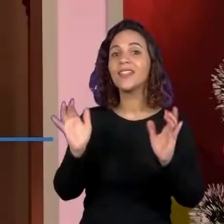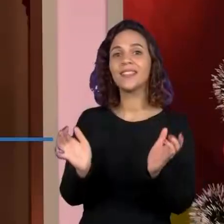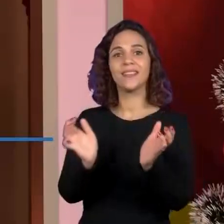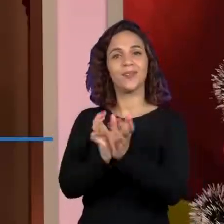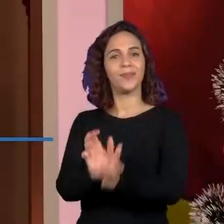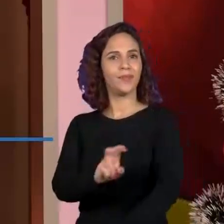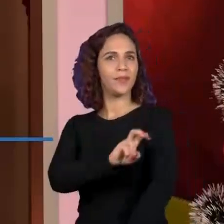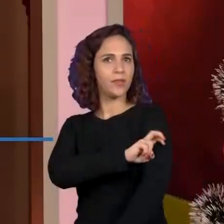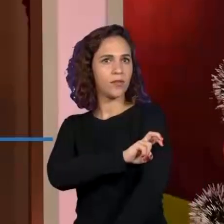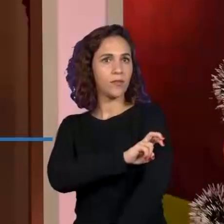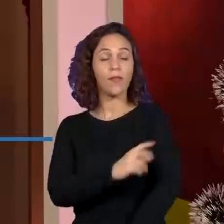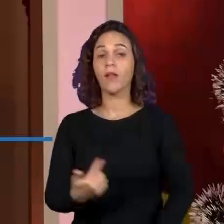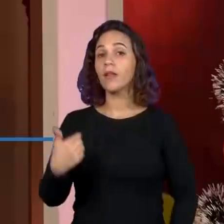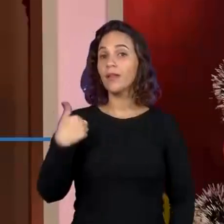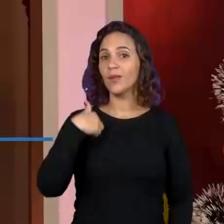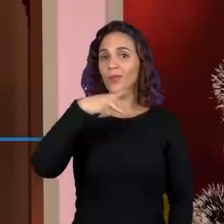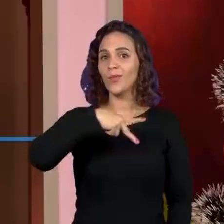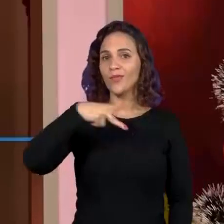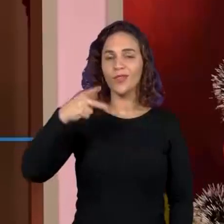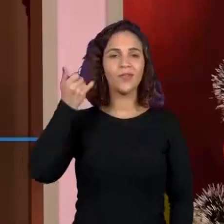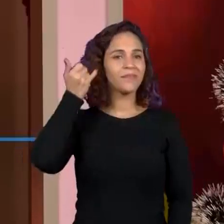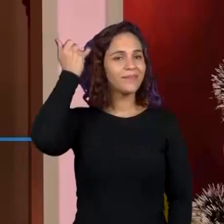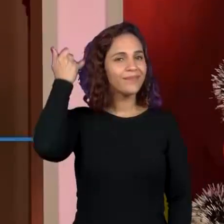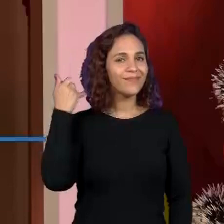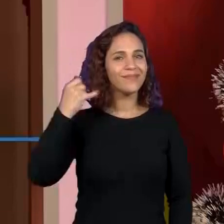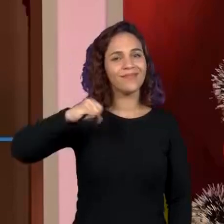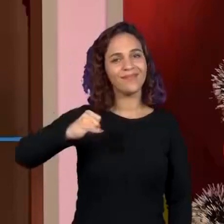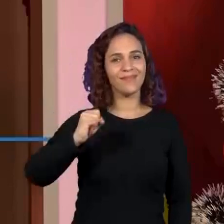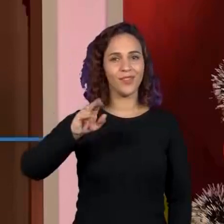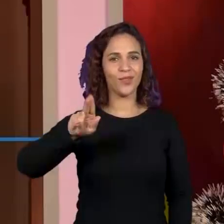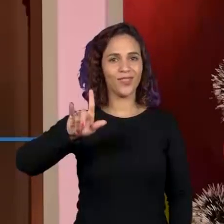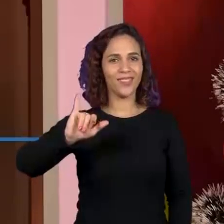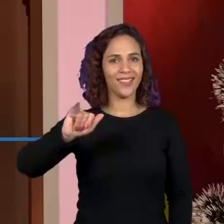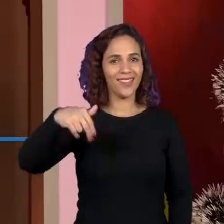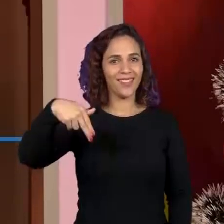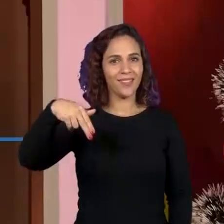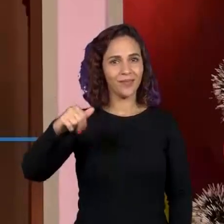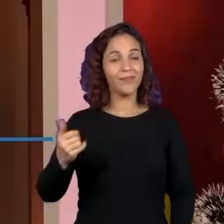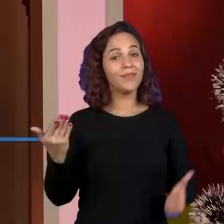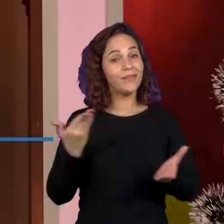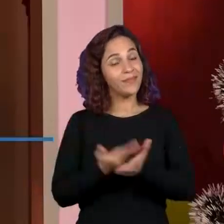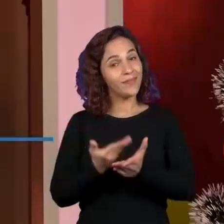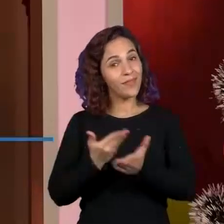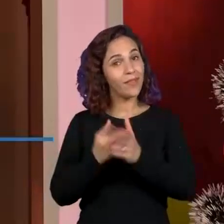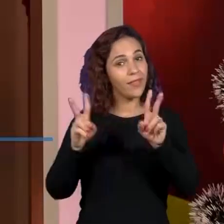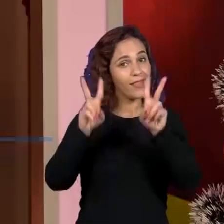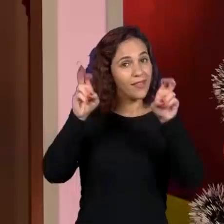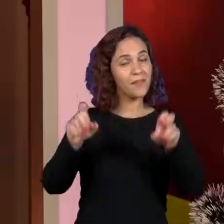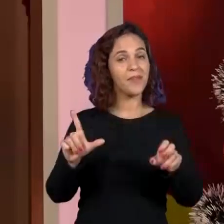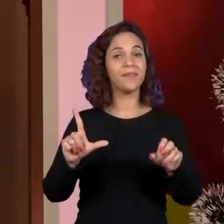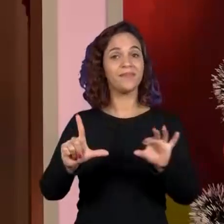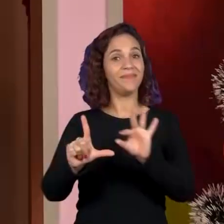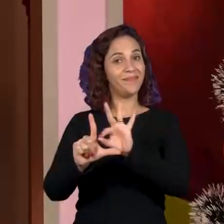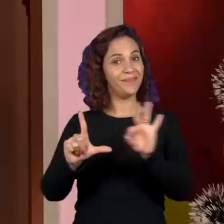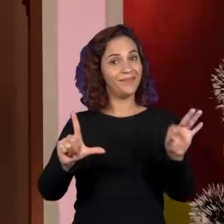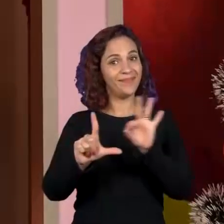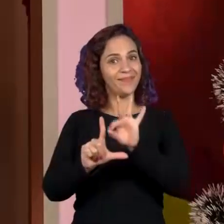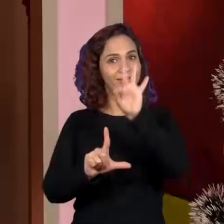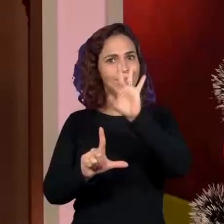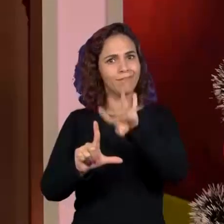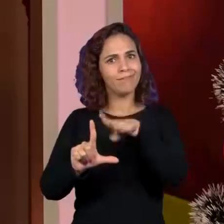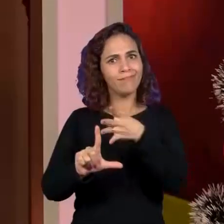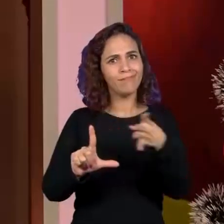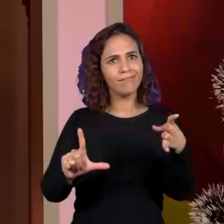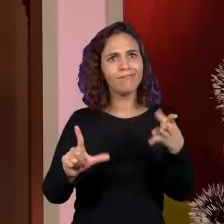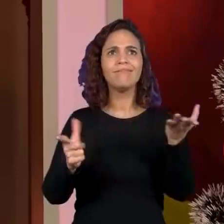quinto ano. Eu sou a Pro Juliana Nadeu. Vim aqui para essa aula de plano cartesiano para a gente conversar um pouquinho mais